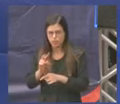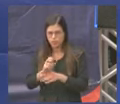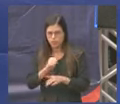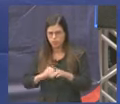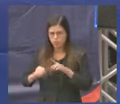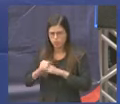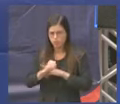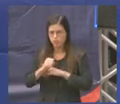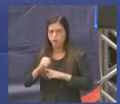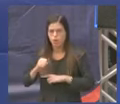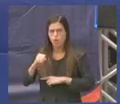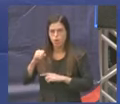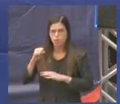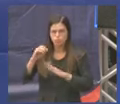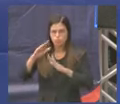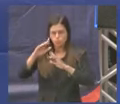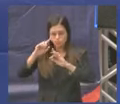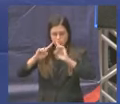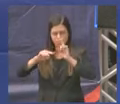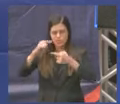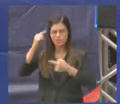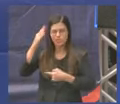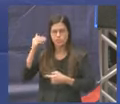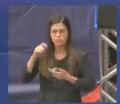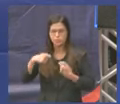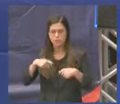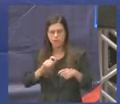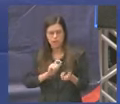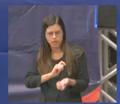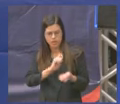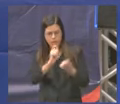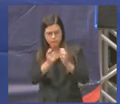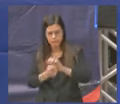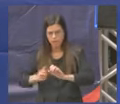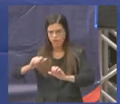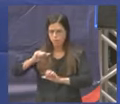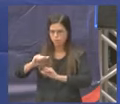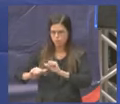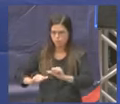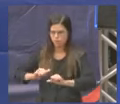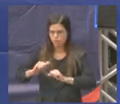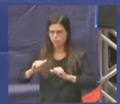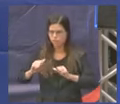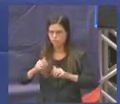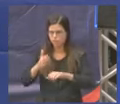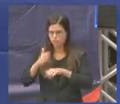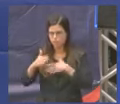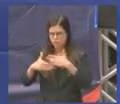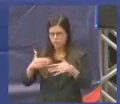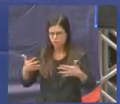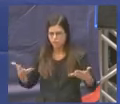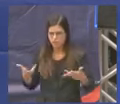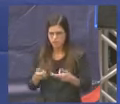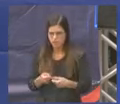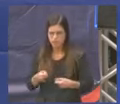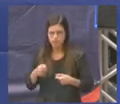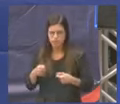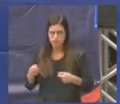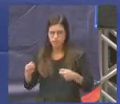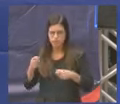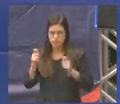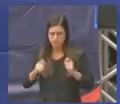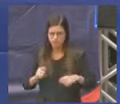para o sucesso está na capacidade de se adaptar às mudanças e desenvolver novas habilidades. Eu aproveito para convidar, então,